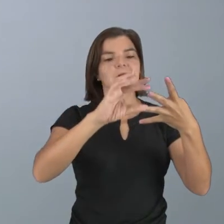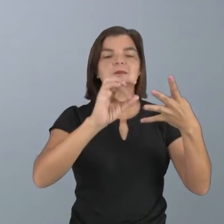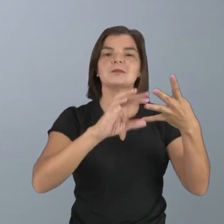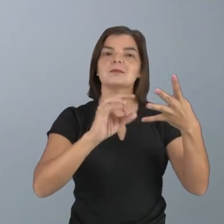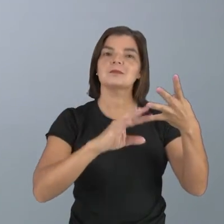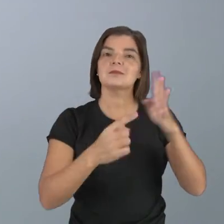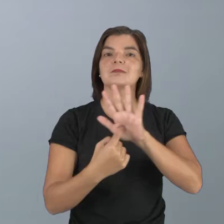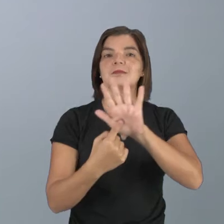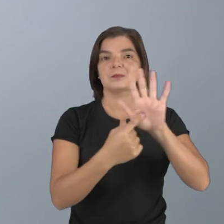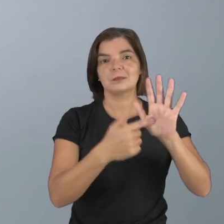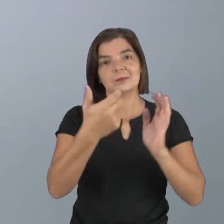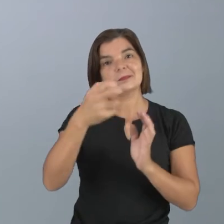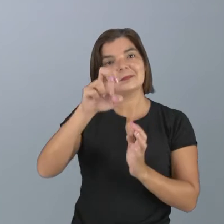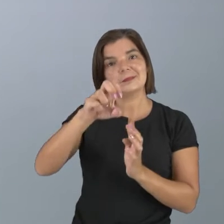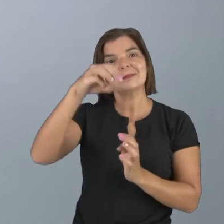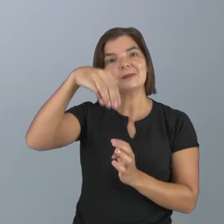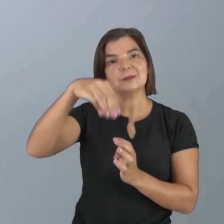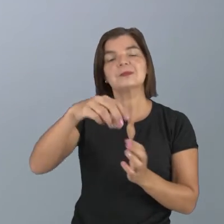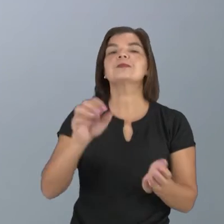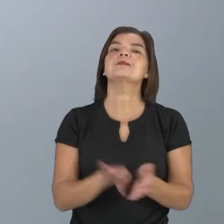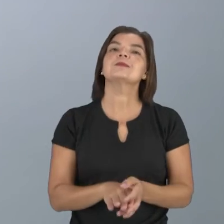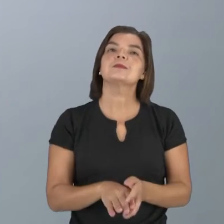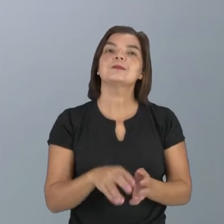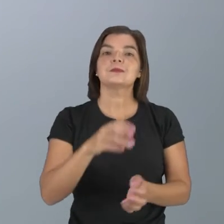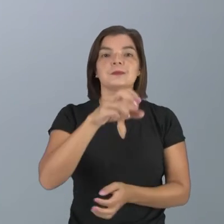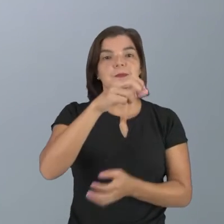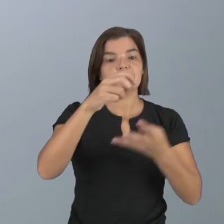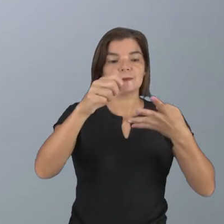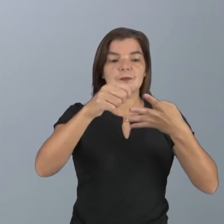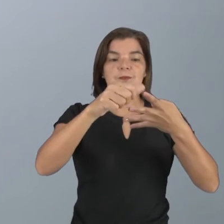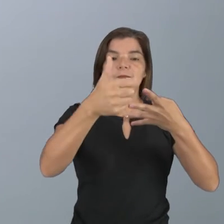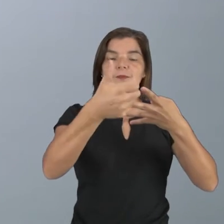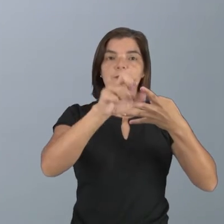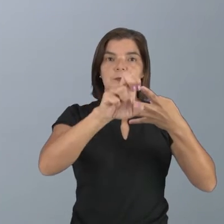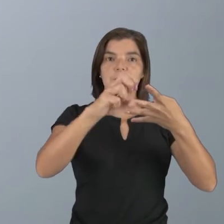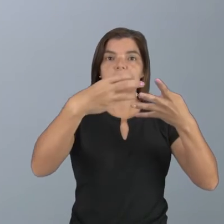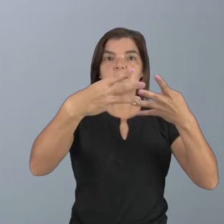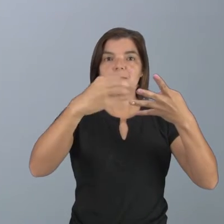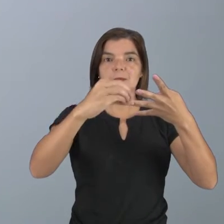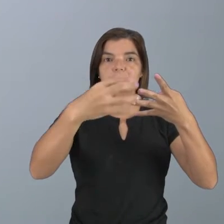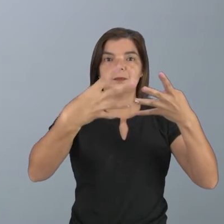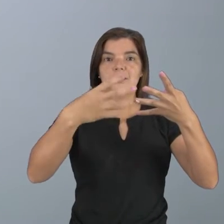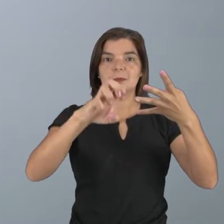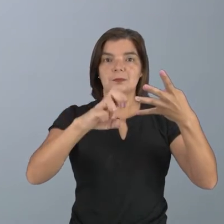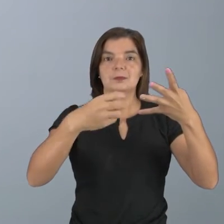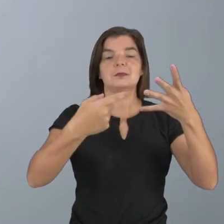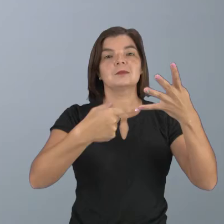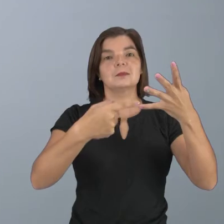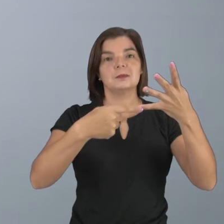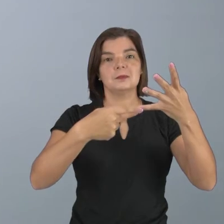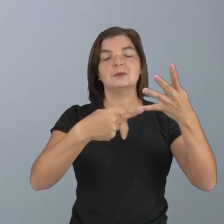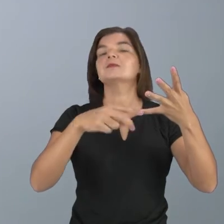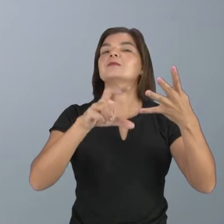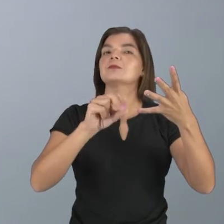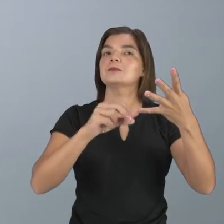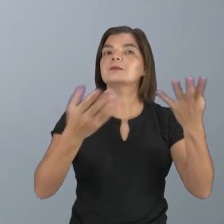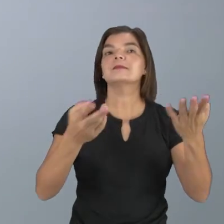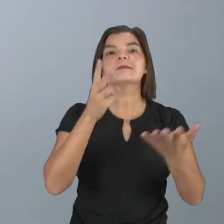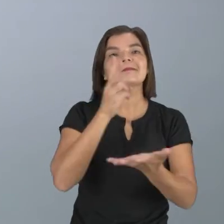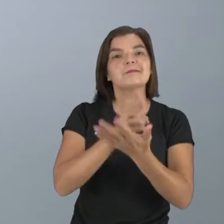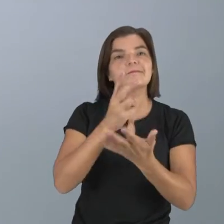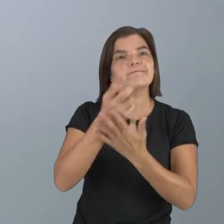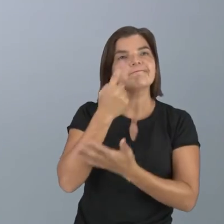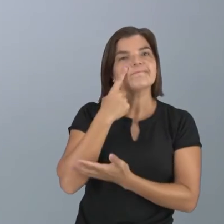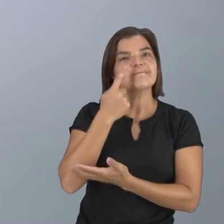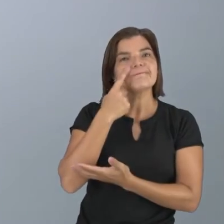dela representa 15 minutos, certo? Então nós vamos ter o 15, o 30, o 45 e o cheia. certo? Então, sempre que você